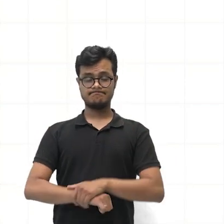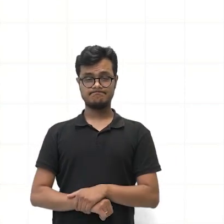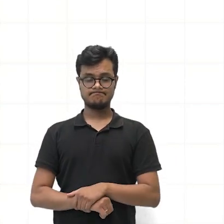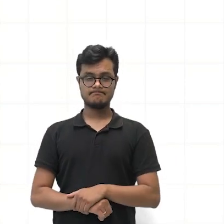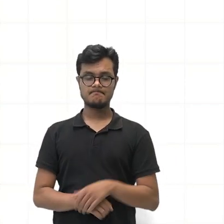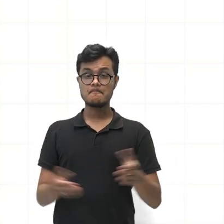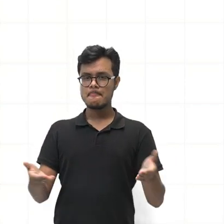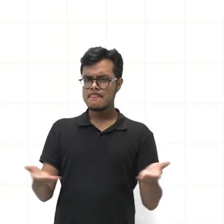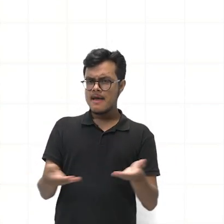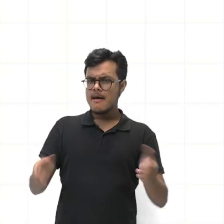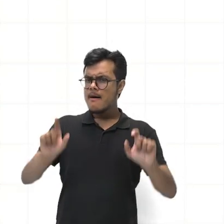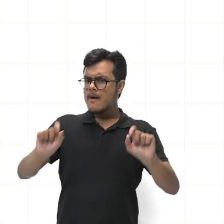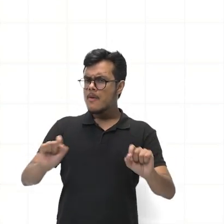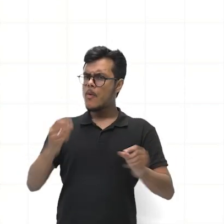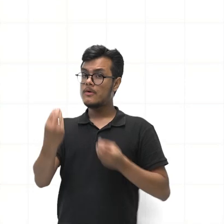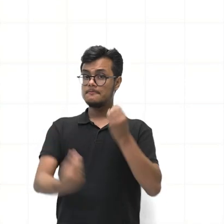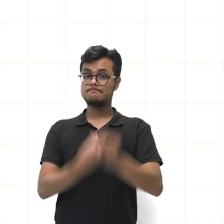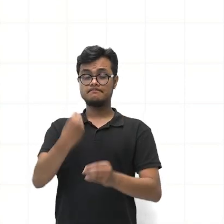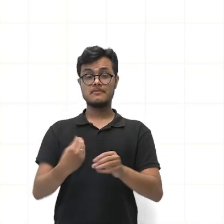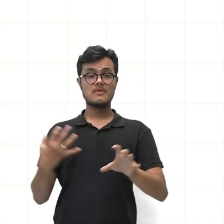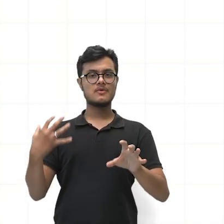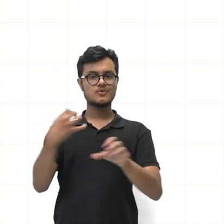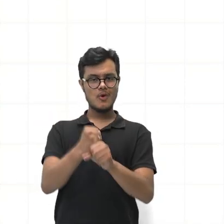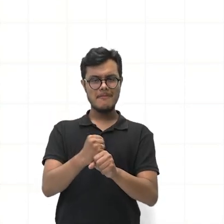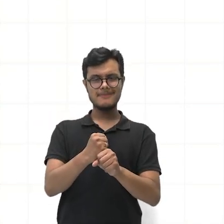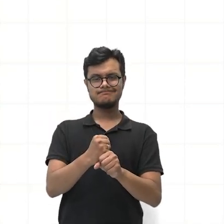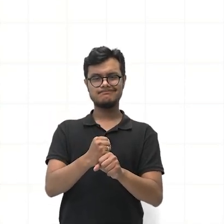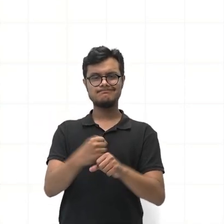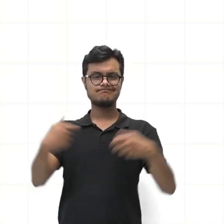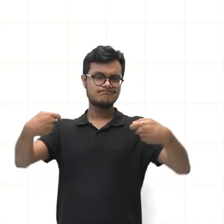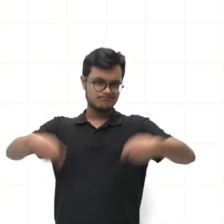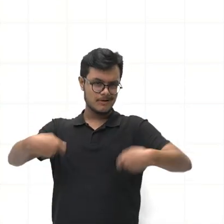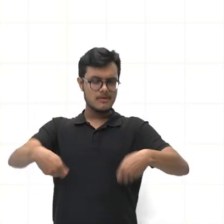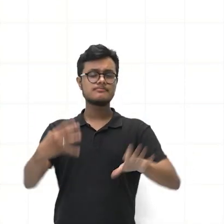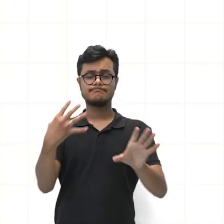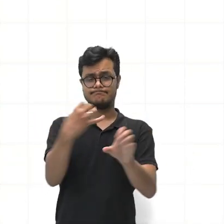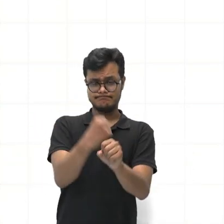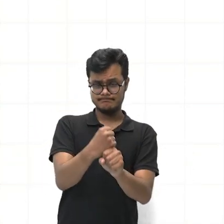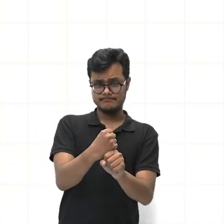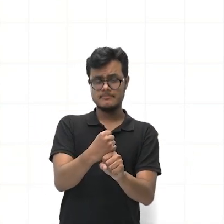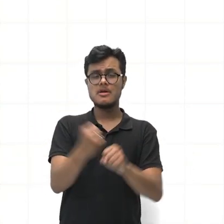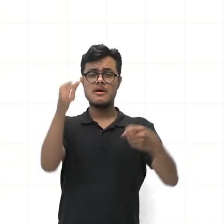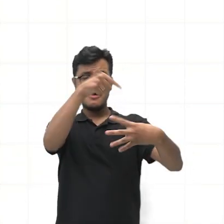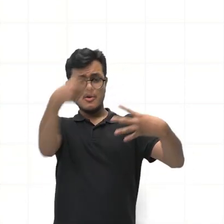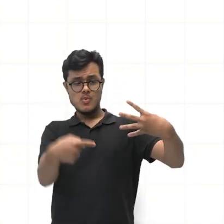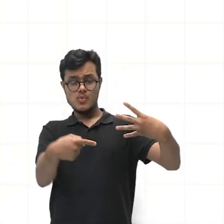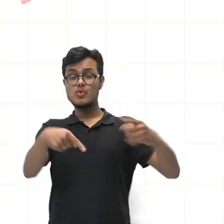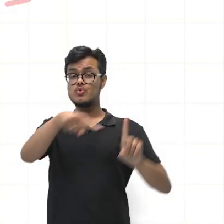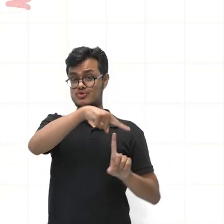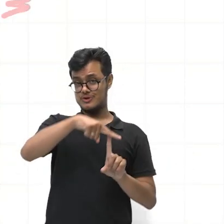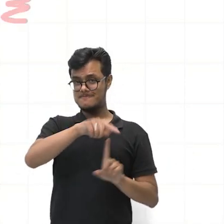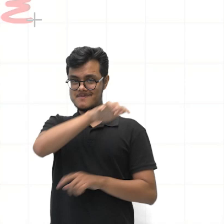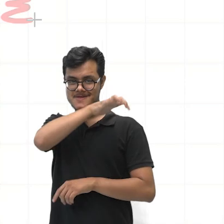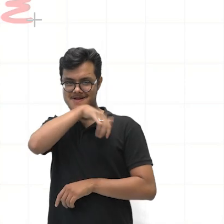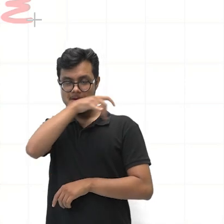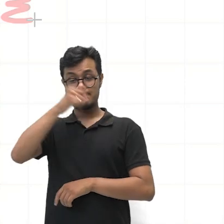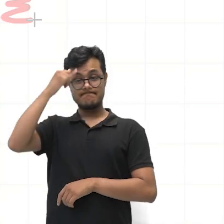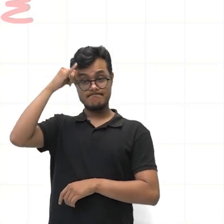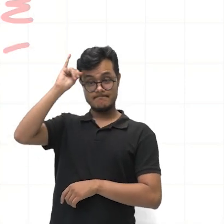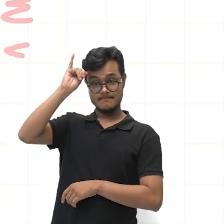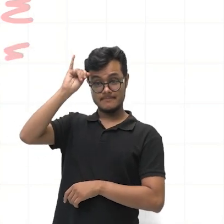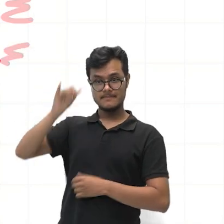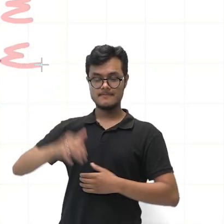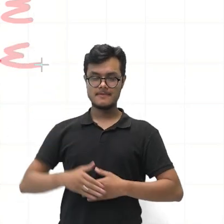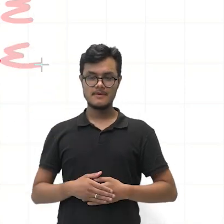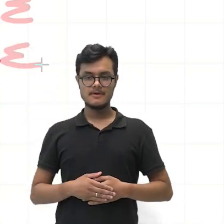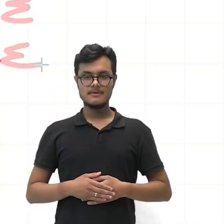Aí o que nós vamos fazer? Vamos calcular aqui o somatório, né, dessas vacas aqui. Esse símbolo aqui é o